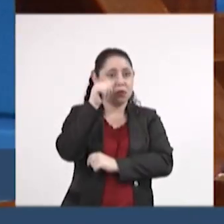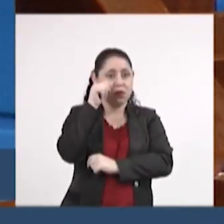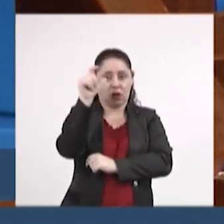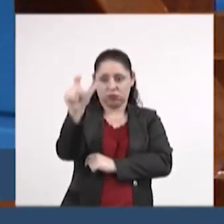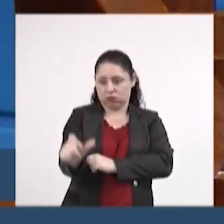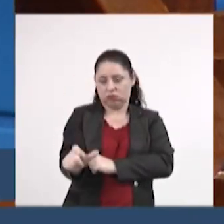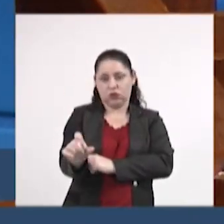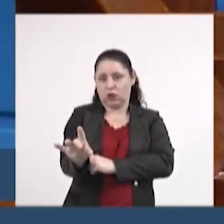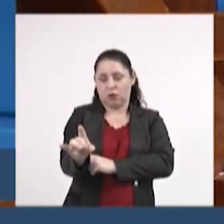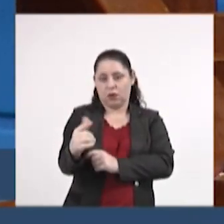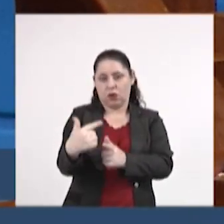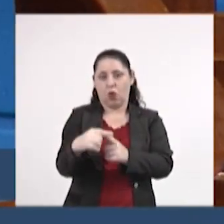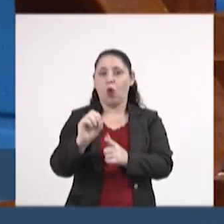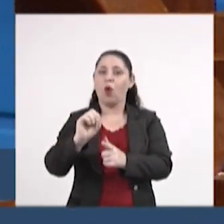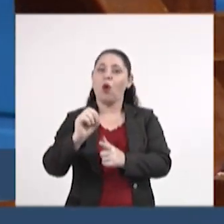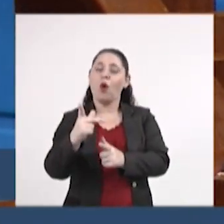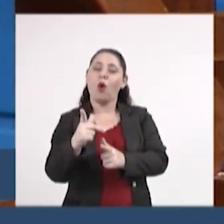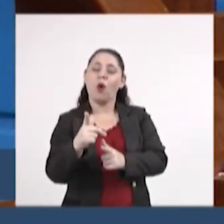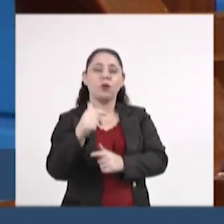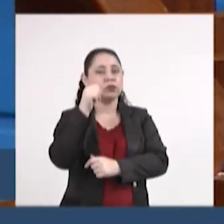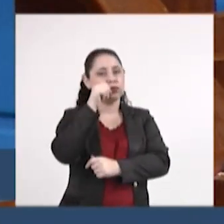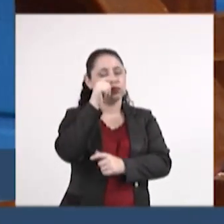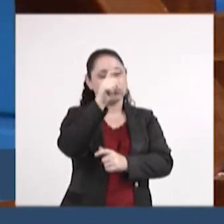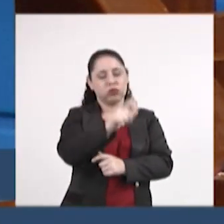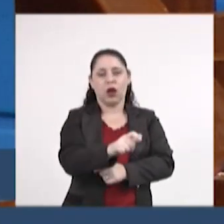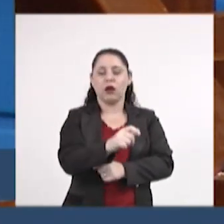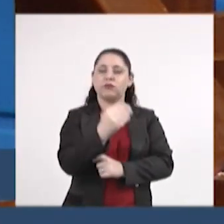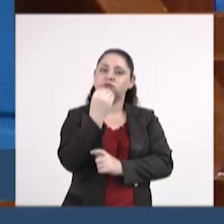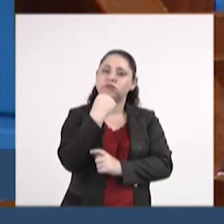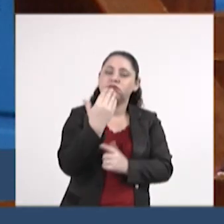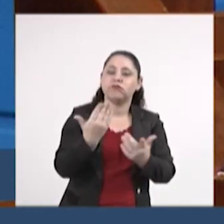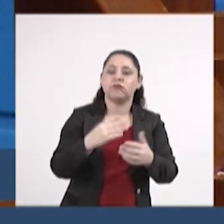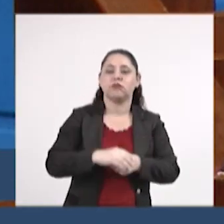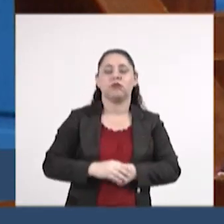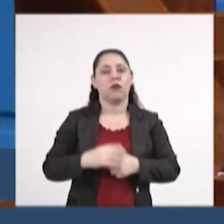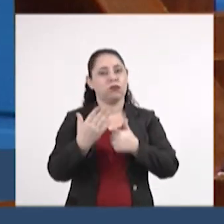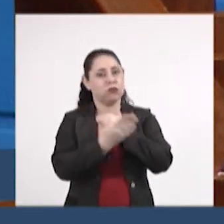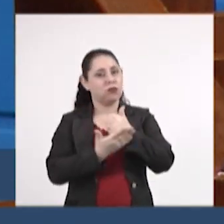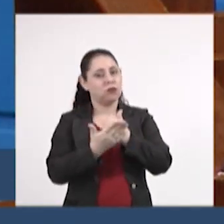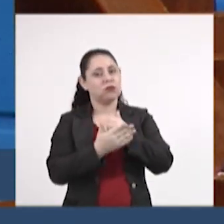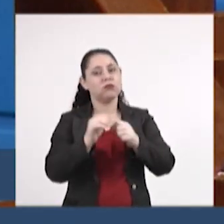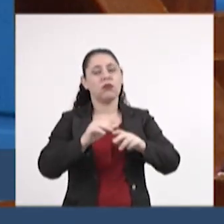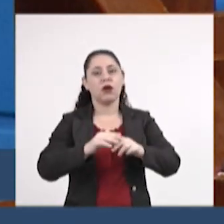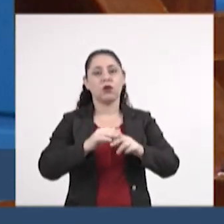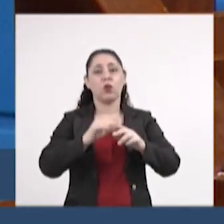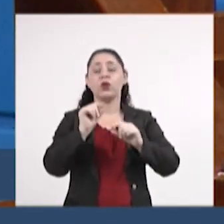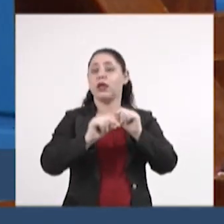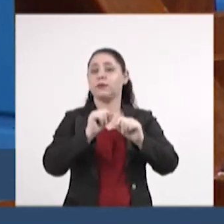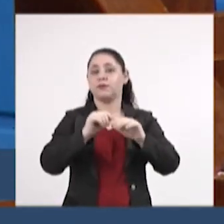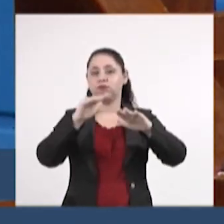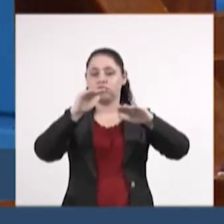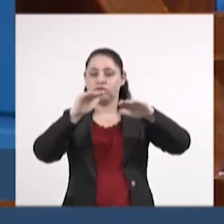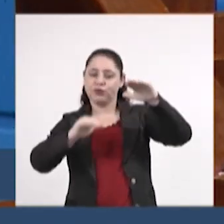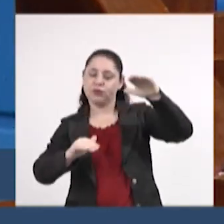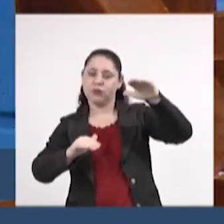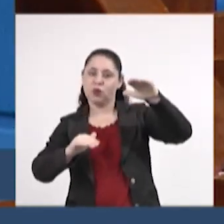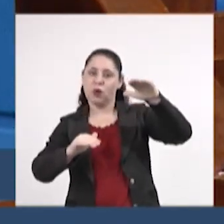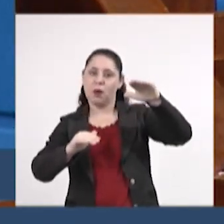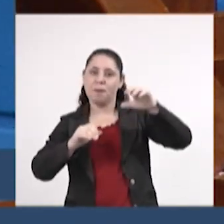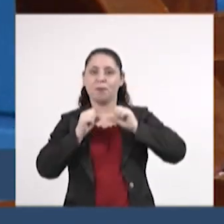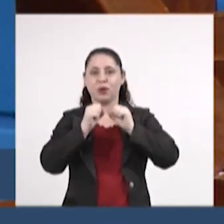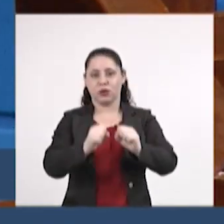ou atinge as mulheres desproporcionalmente. Tem por base as desigualdades de poder entre